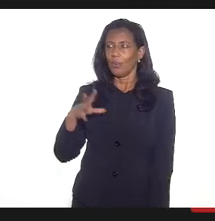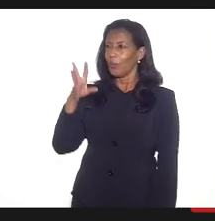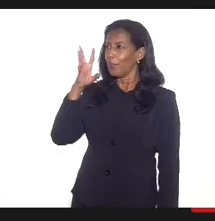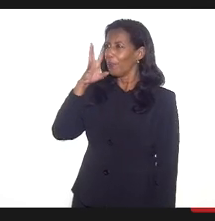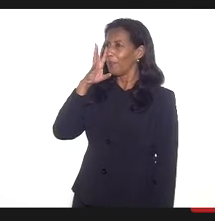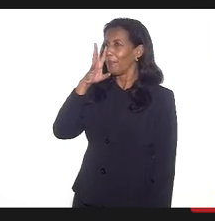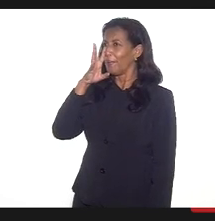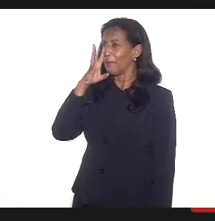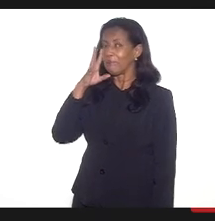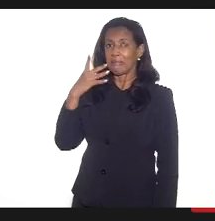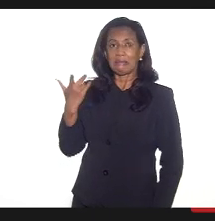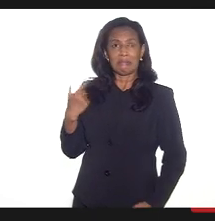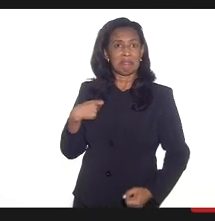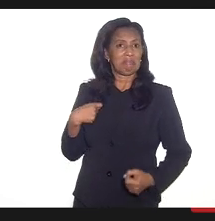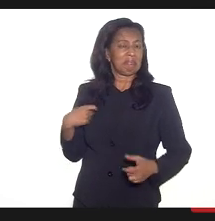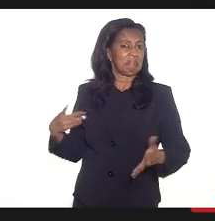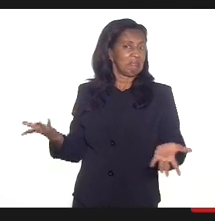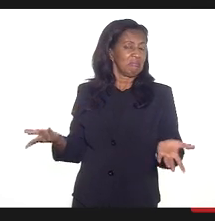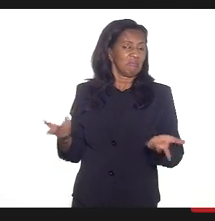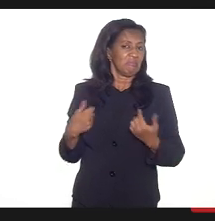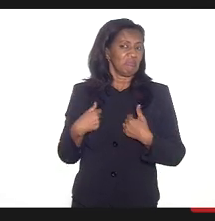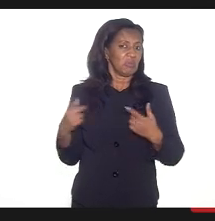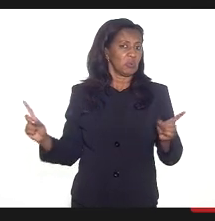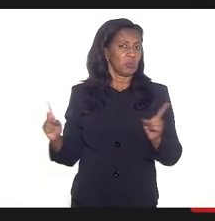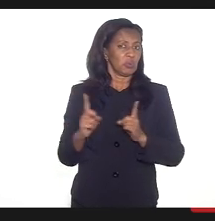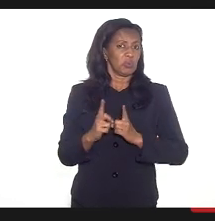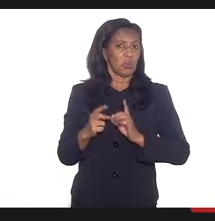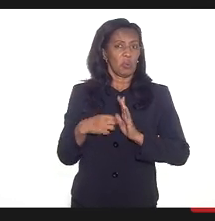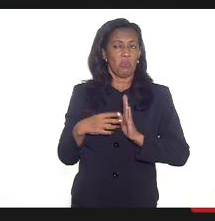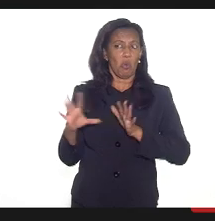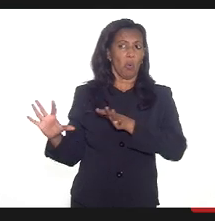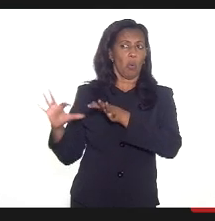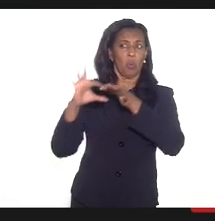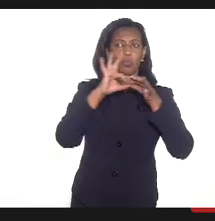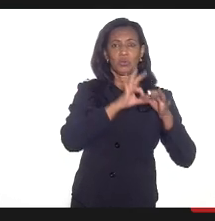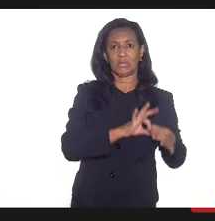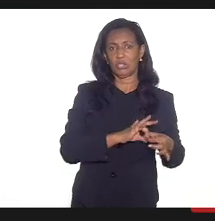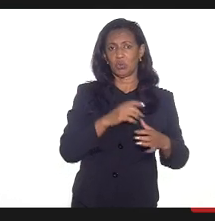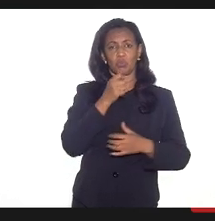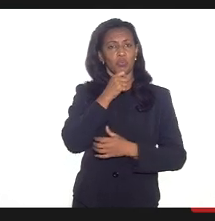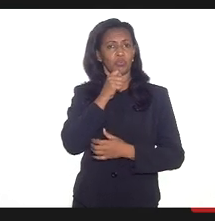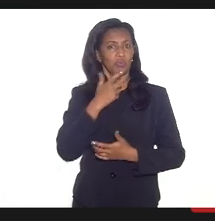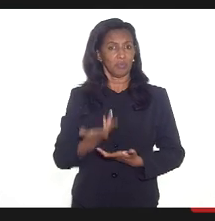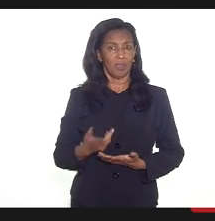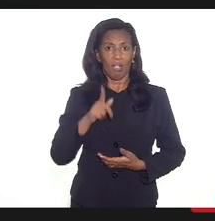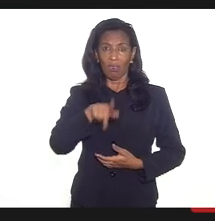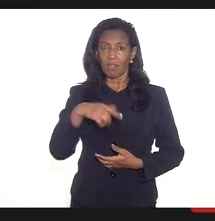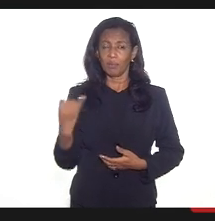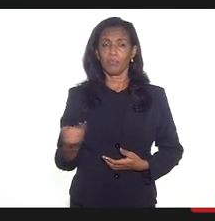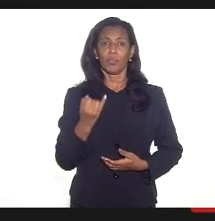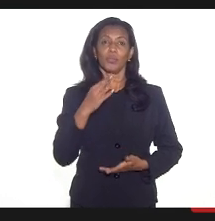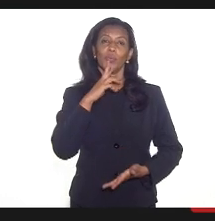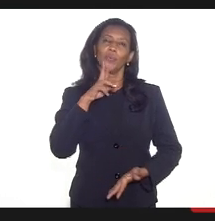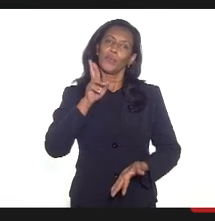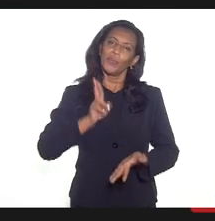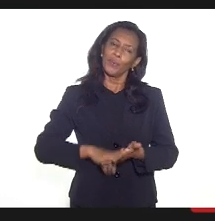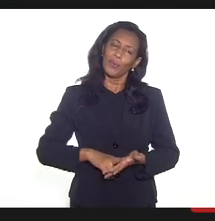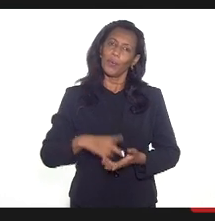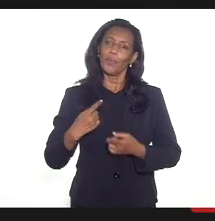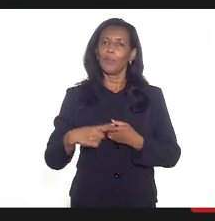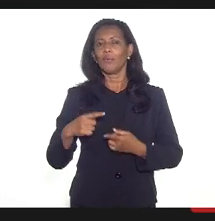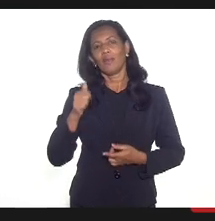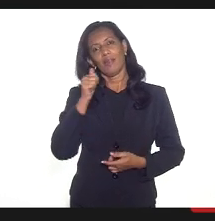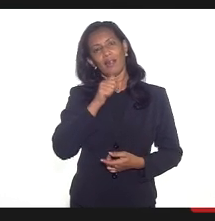admirava, mas não fazia parte do meu contexto geral. E isso é importante a gente reconhecer, porque a